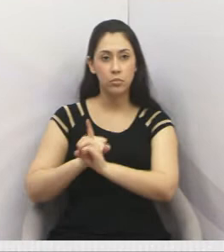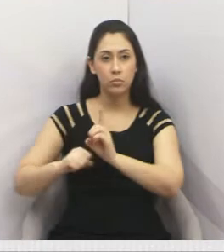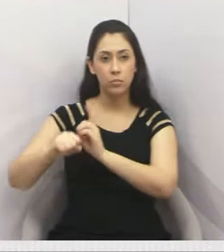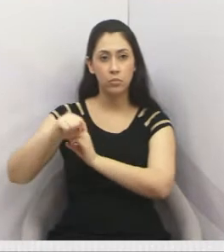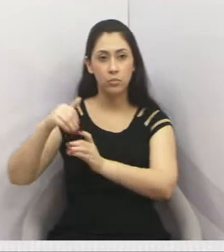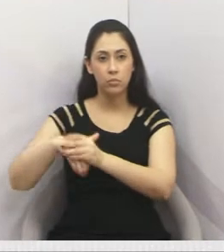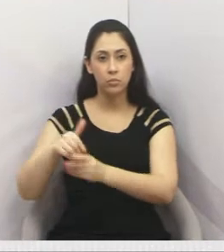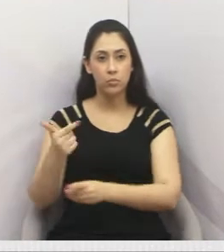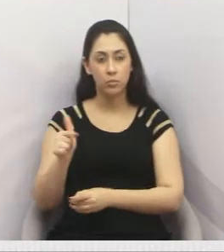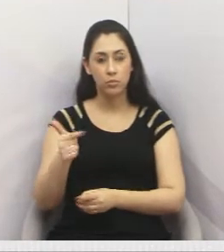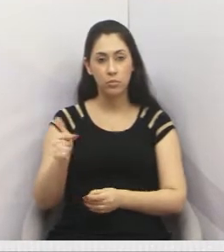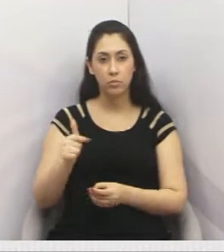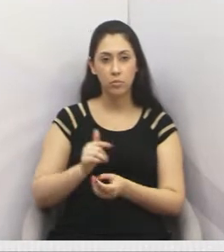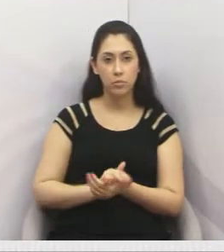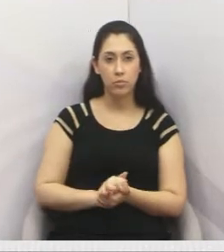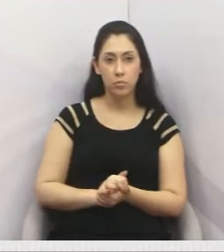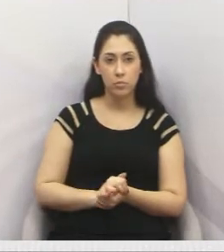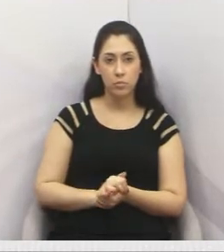branco.